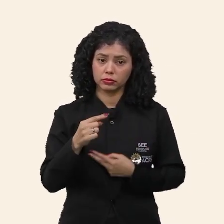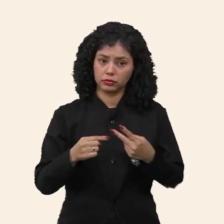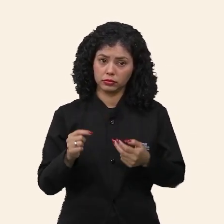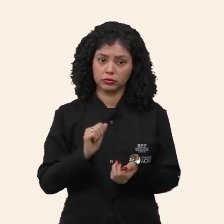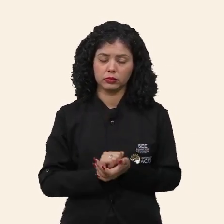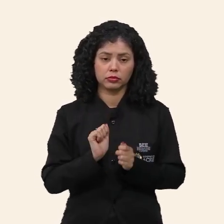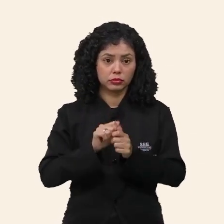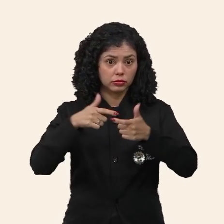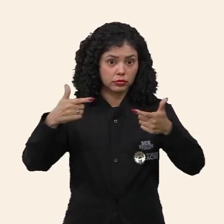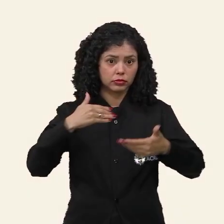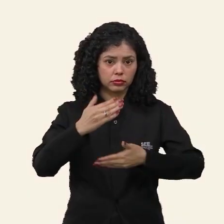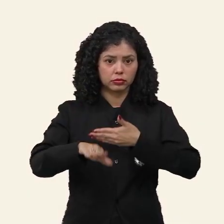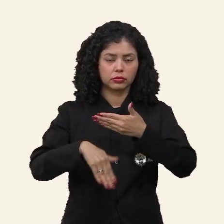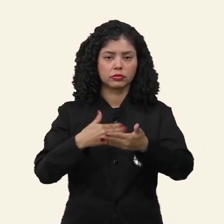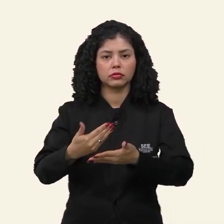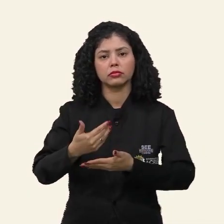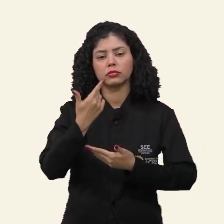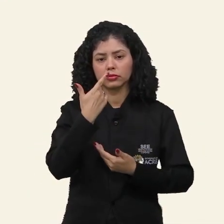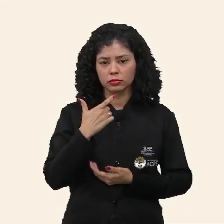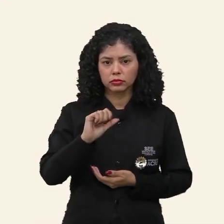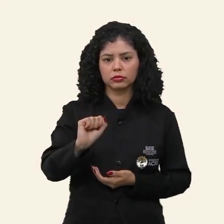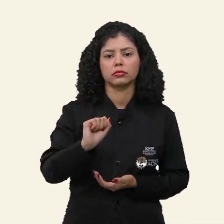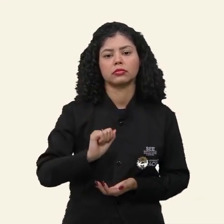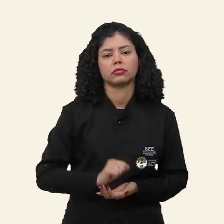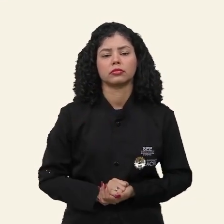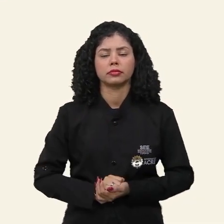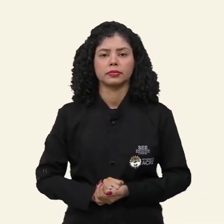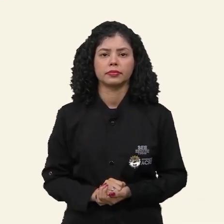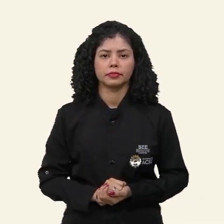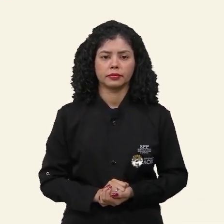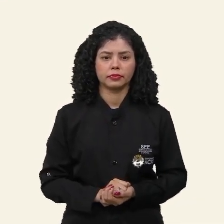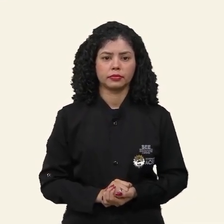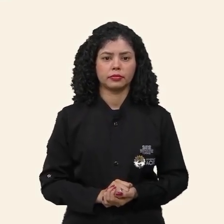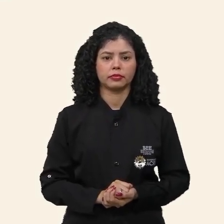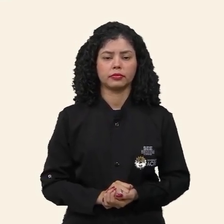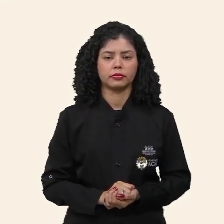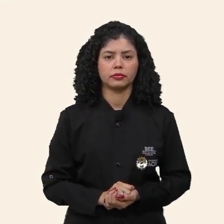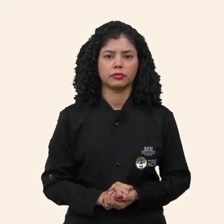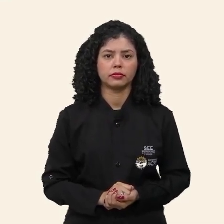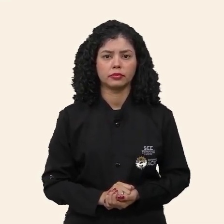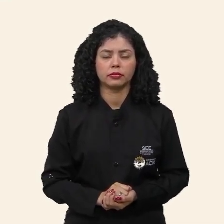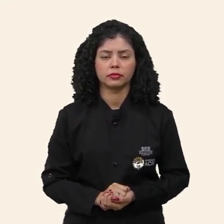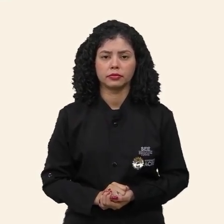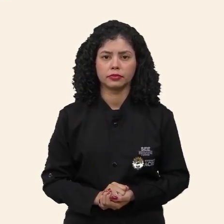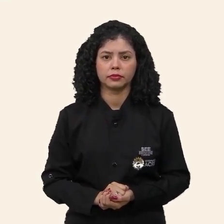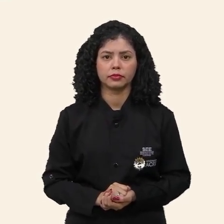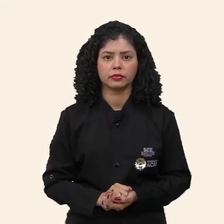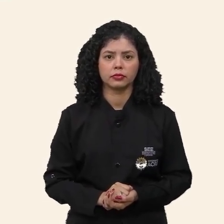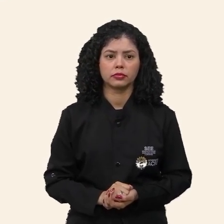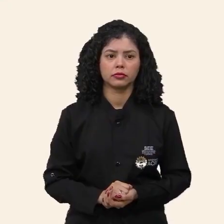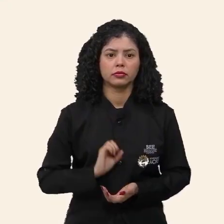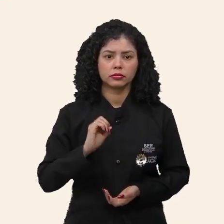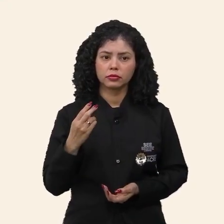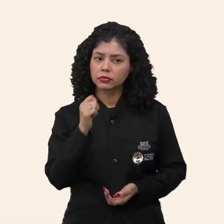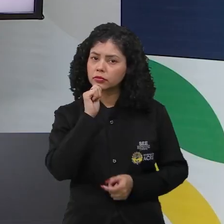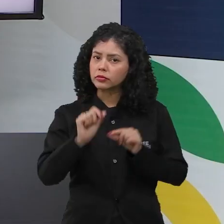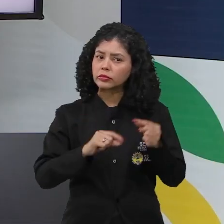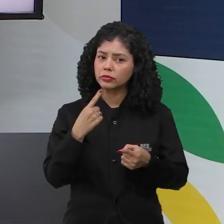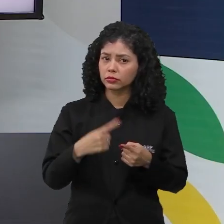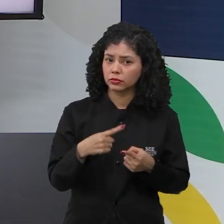Conhecer ambas amplia a compreensão da linguagem, ou seja, por